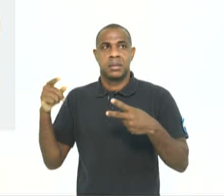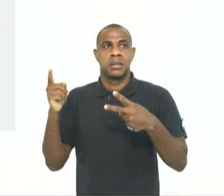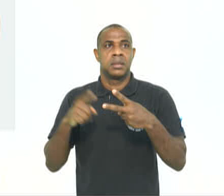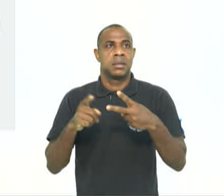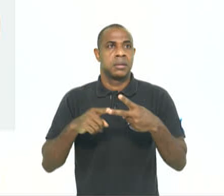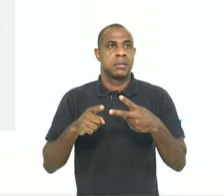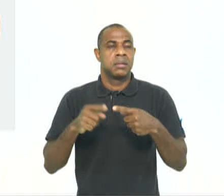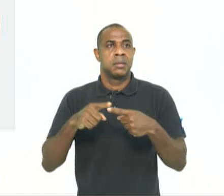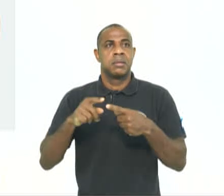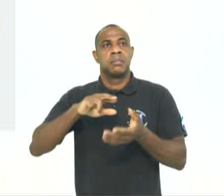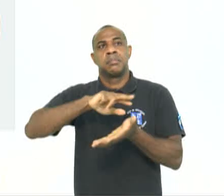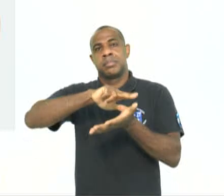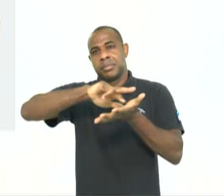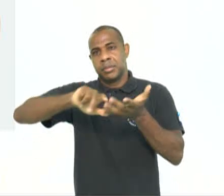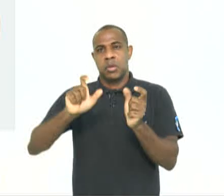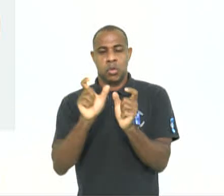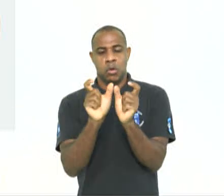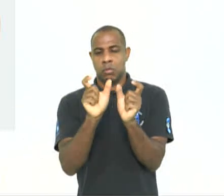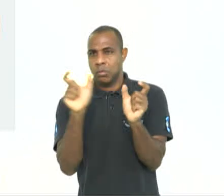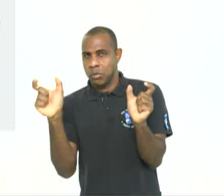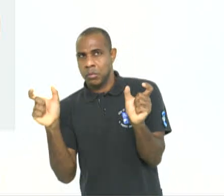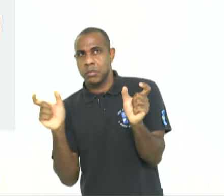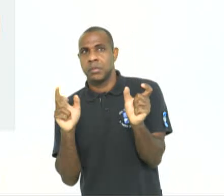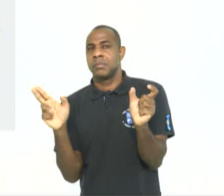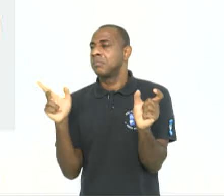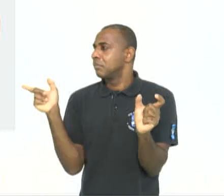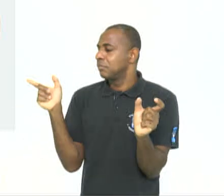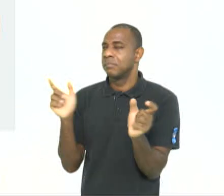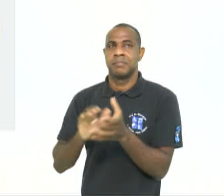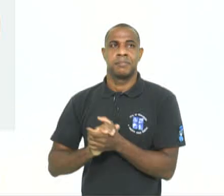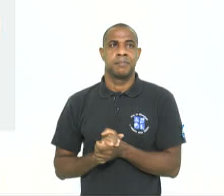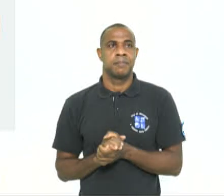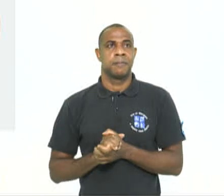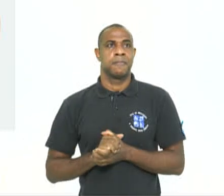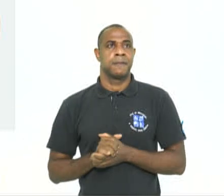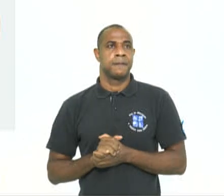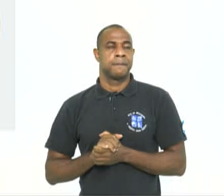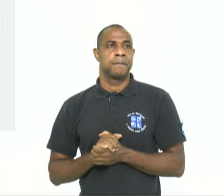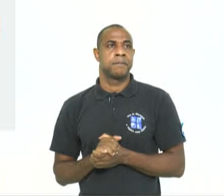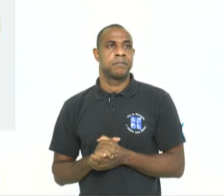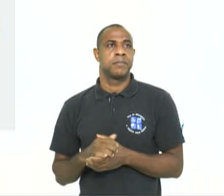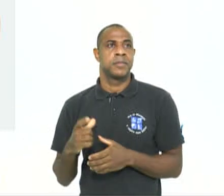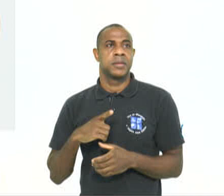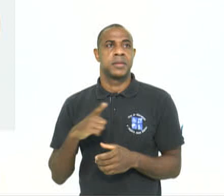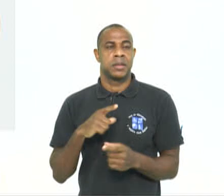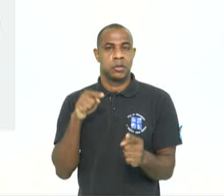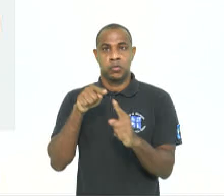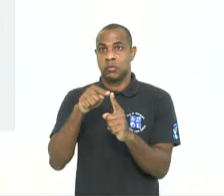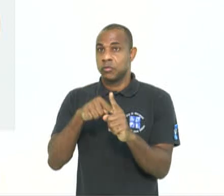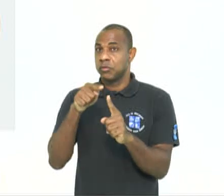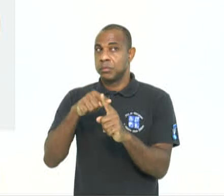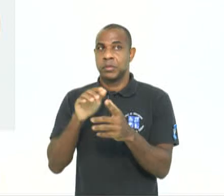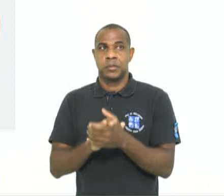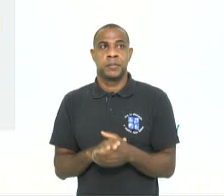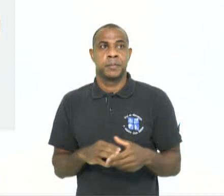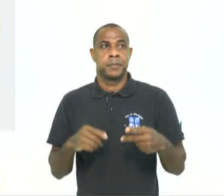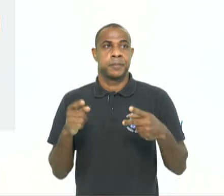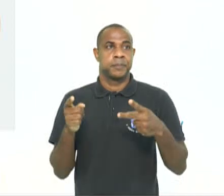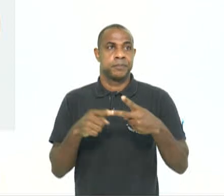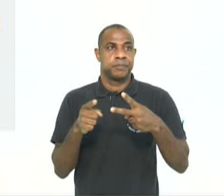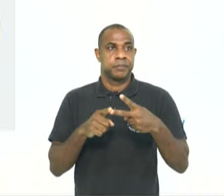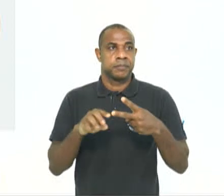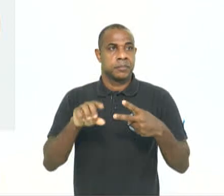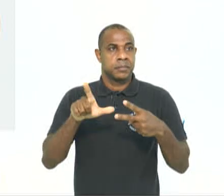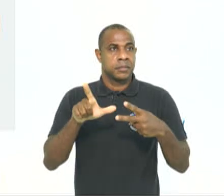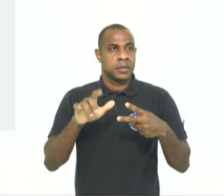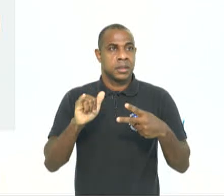leucócitos dos tipos monócitos, neutrófilos, eosinófilos e basófilos. Então ela ataca esse tipo ali. E as linfocíticas,